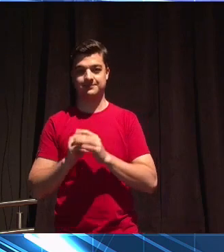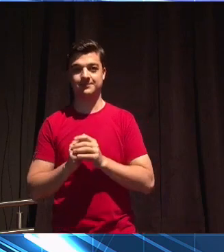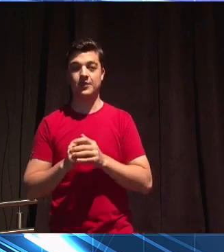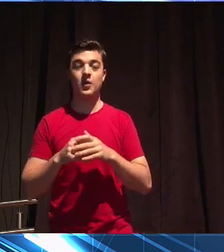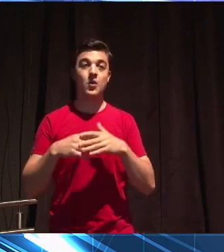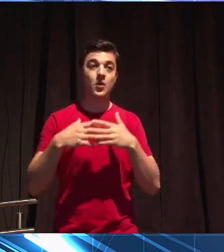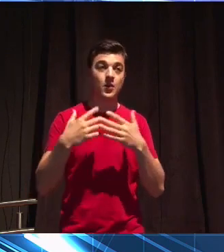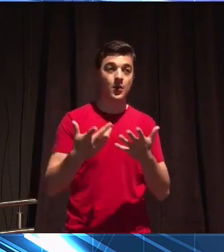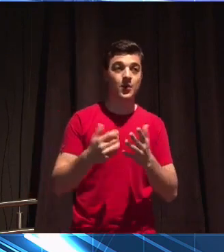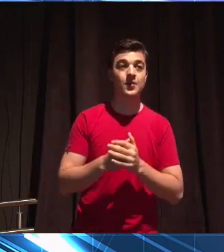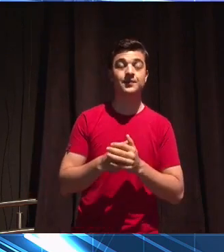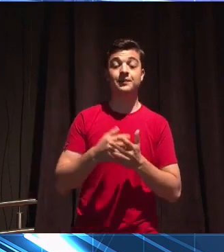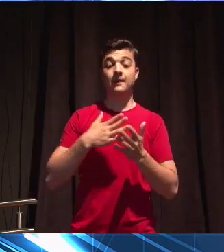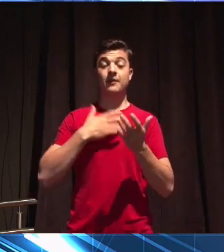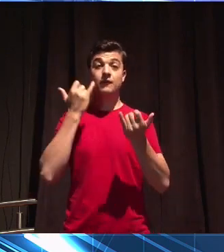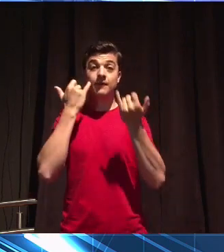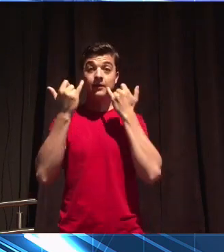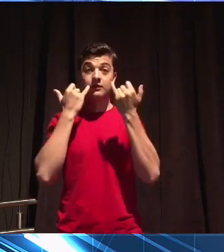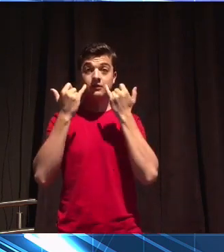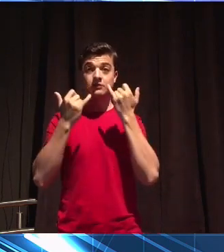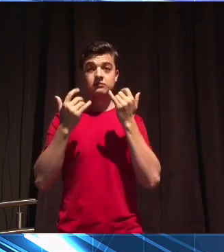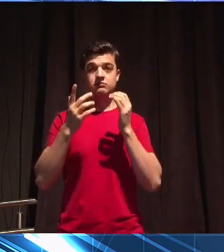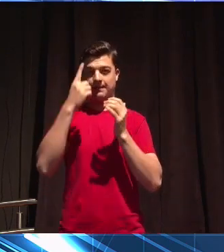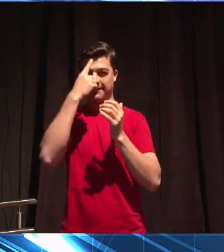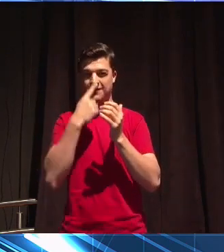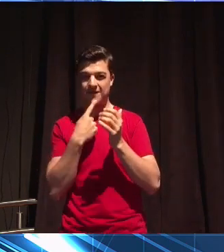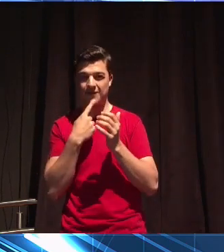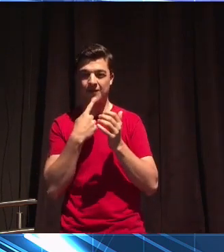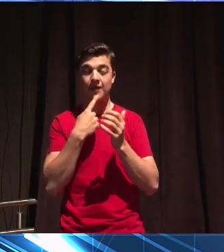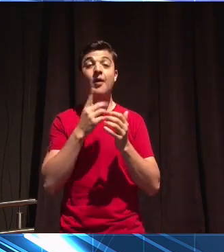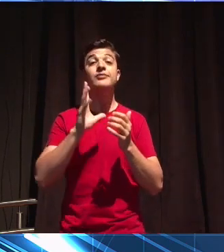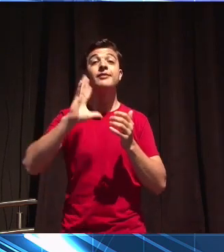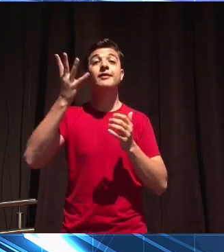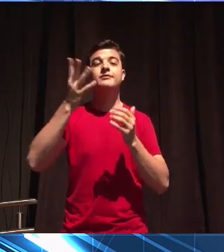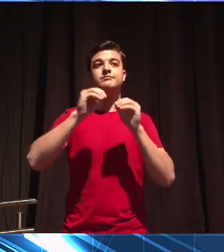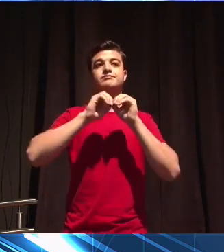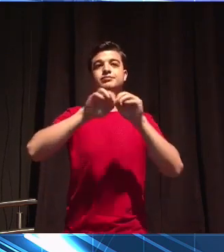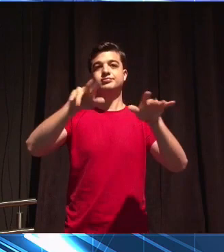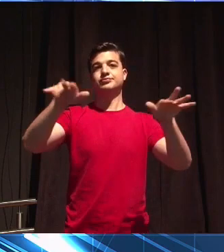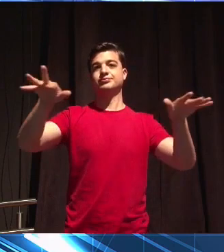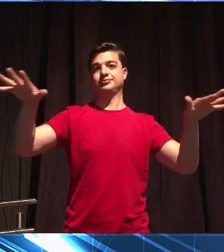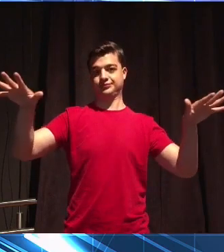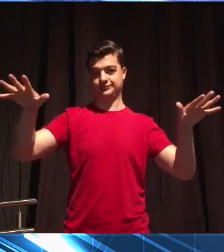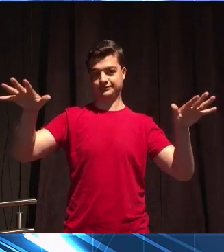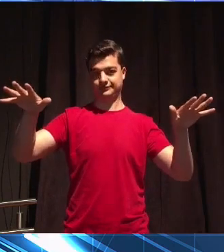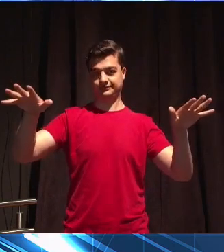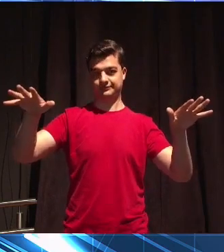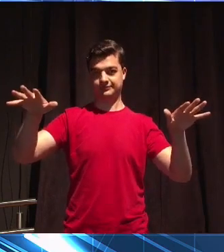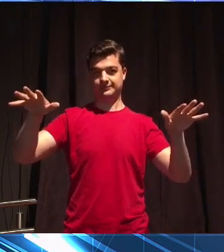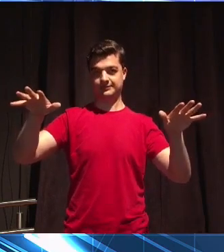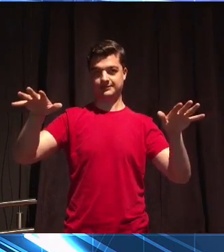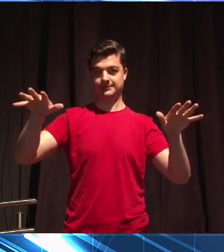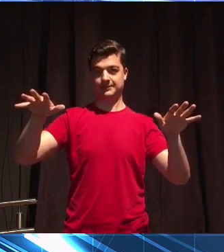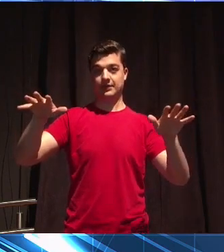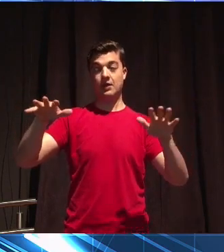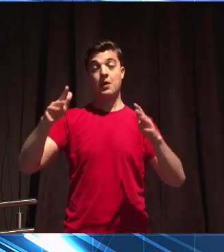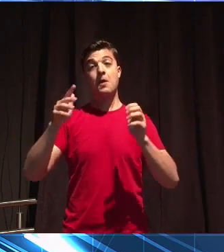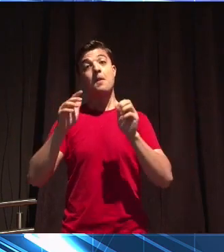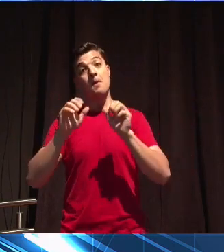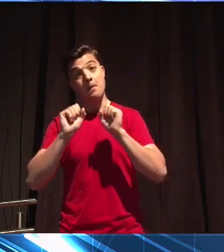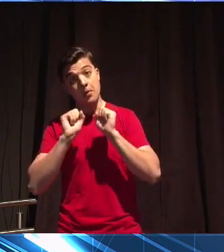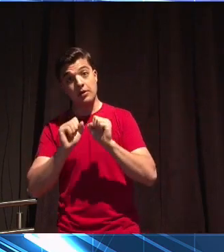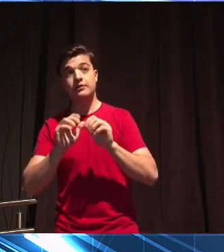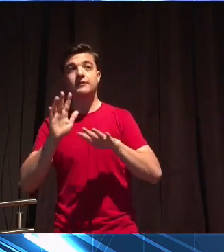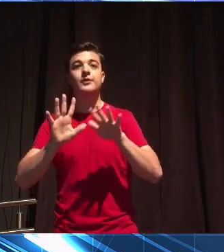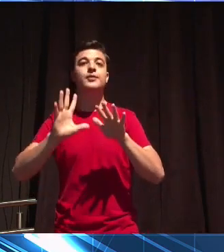Invasão seguida de vazamento de dados pessoais, que é o que a gente normalmente mais vê no nosso cotidiano. Mas a gente pode ter incidentes clássicos de privacidade